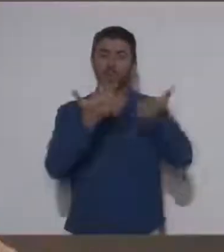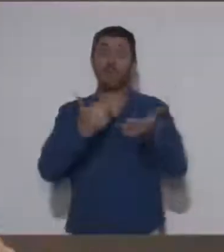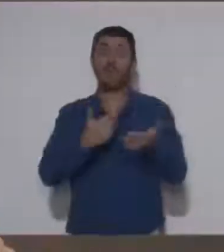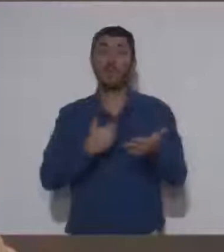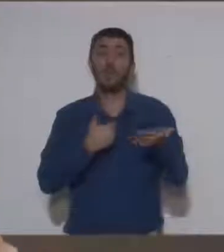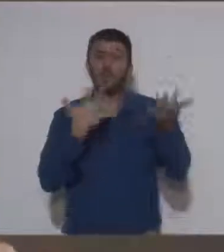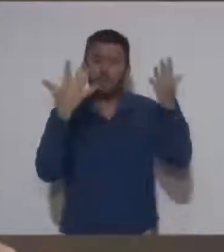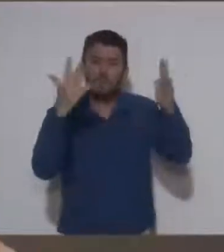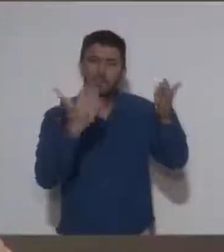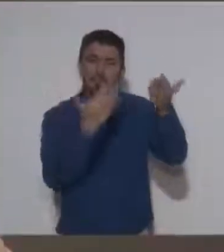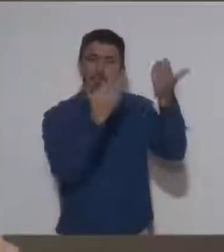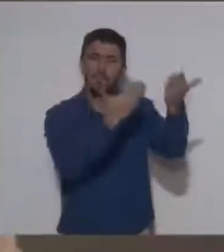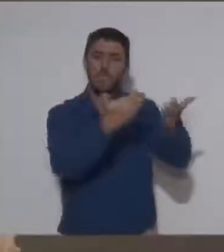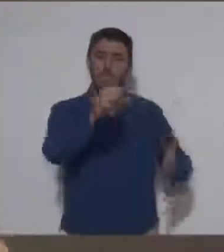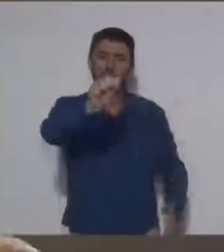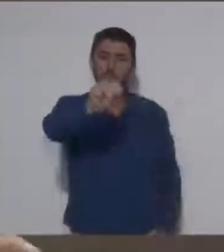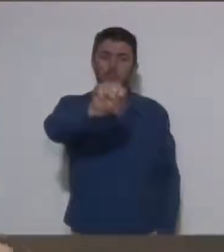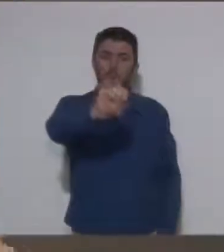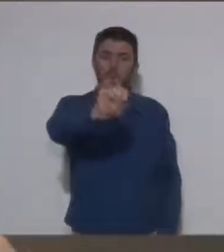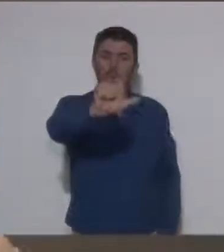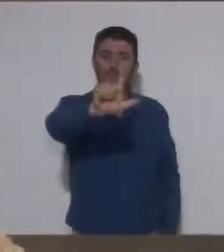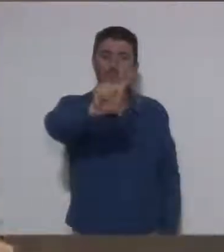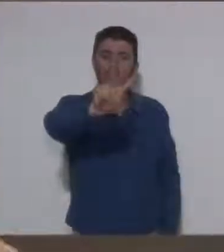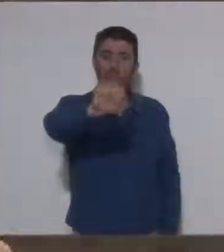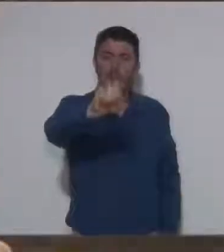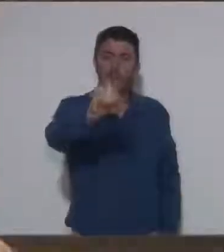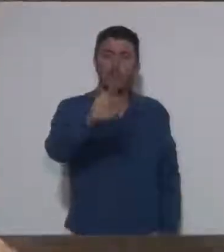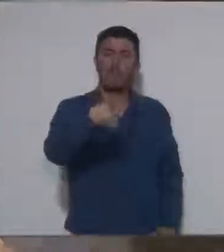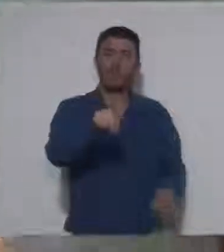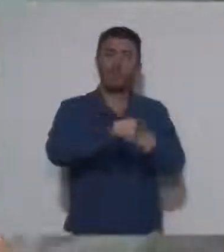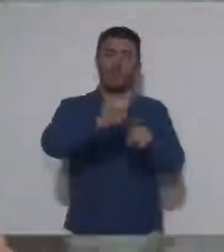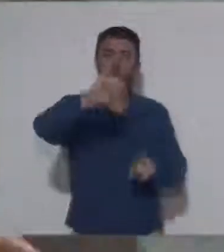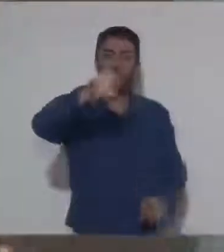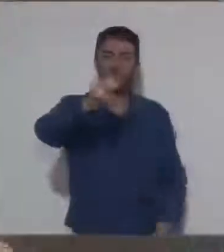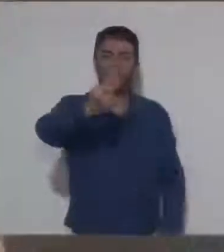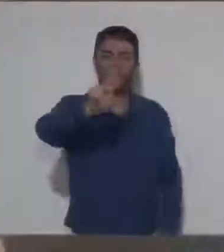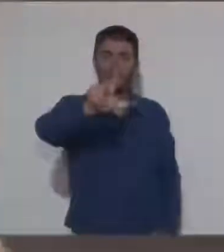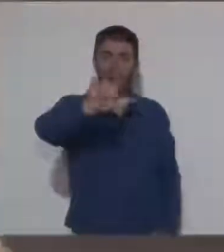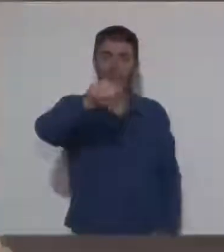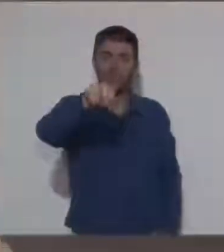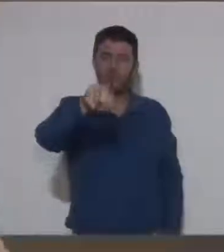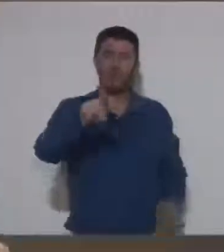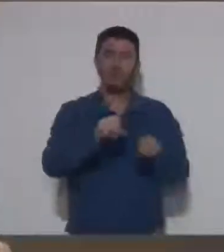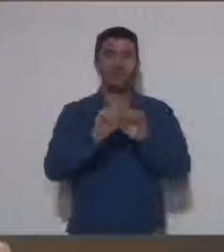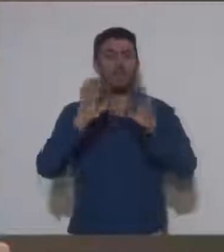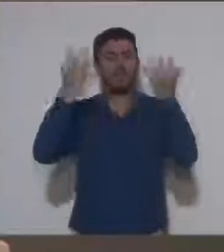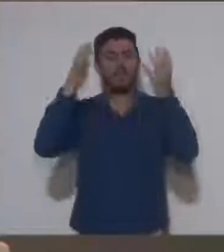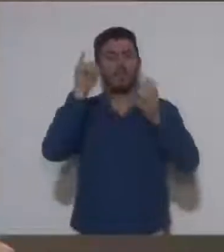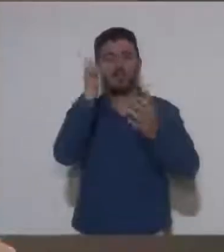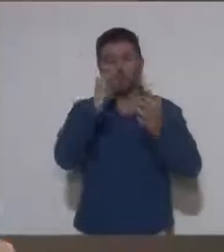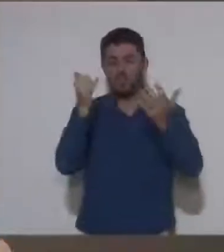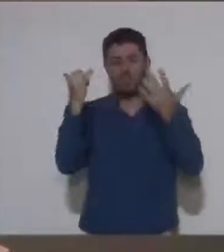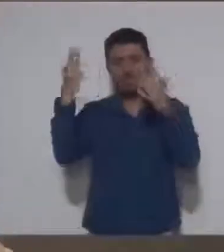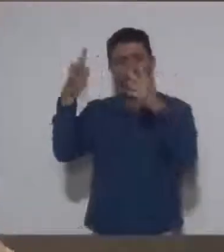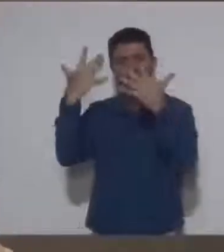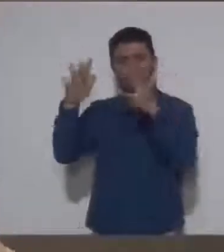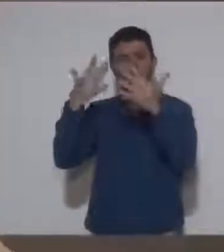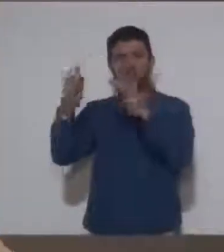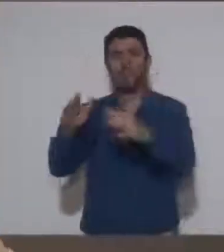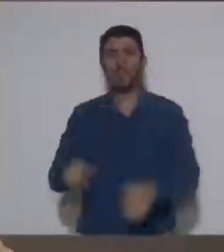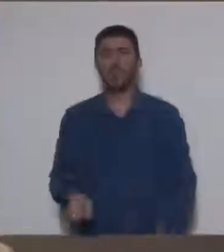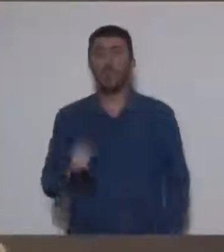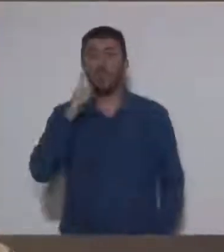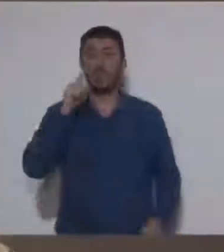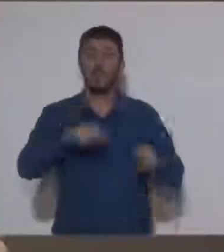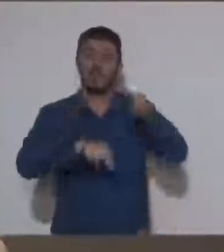Viel. Cumprimento todo o público. Juliano também, parabéns lá pela festa italiana. Esse mês de junho também vocês estão vendo um símbolo ali, aquele